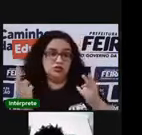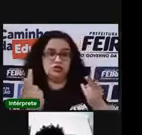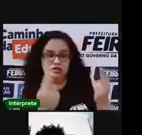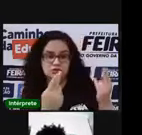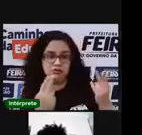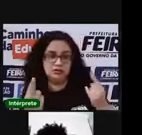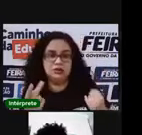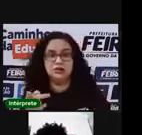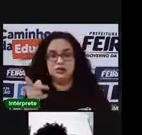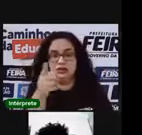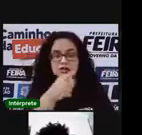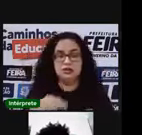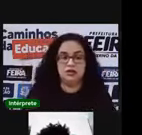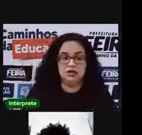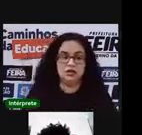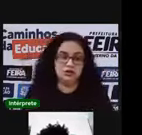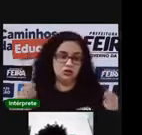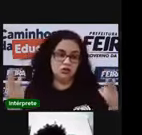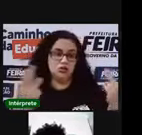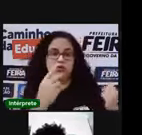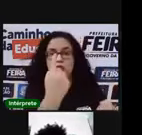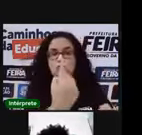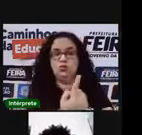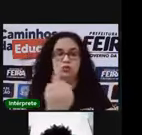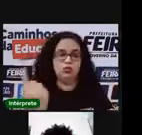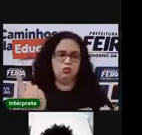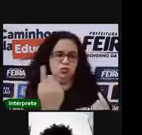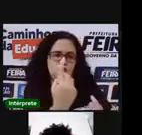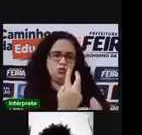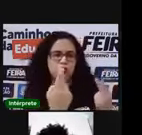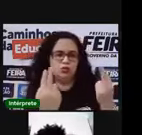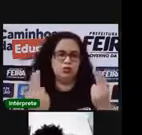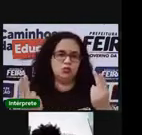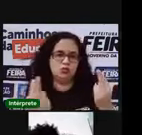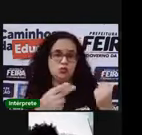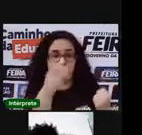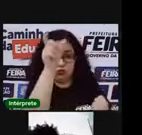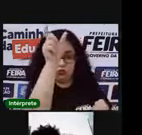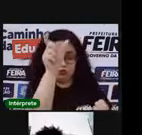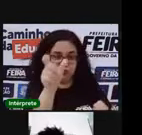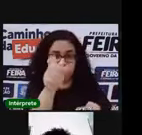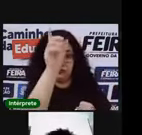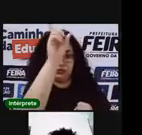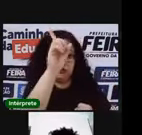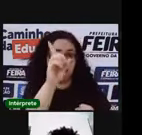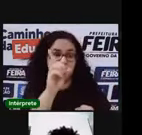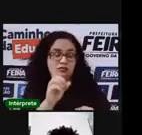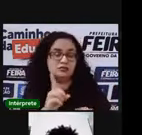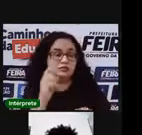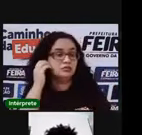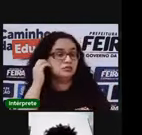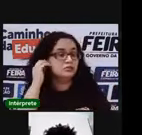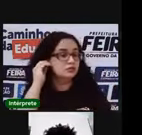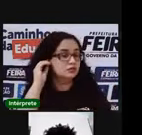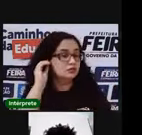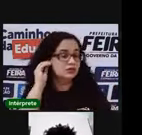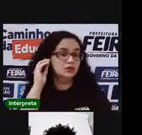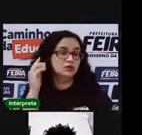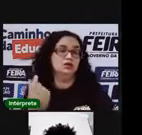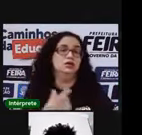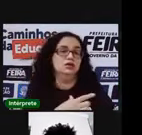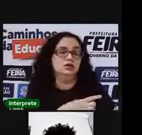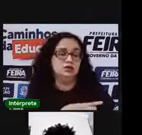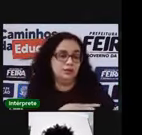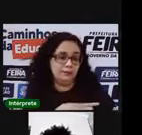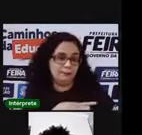gente está vendo um tracinho de igualdade aí, dizendo que um é igual ao outro, um tem o mesmo direito que o outro. Eles devem ter, não é?